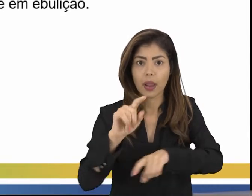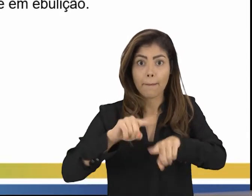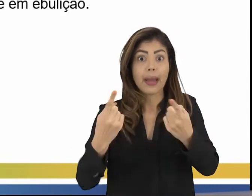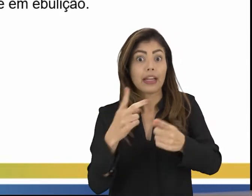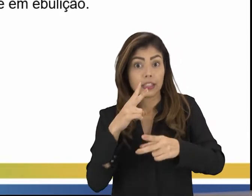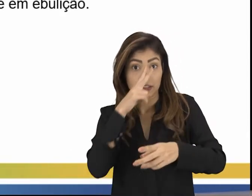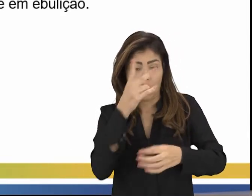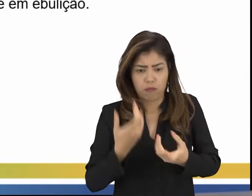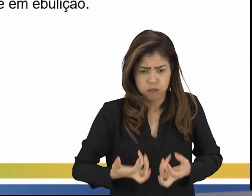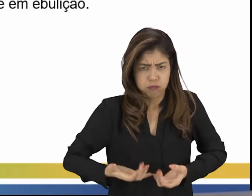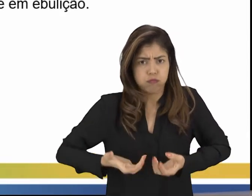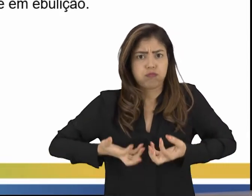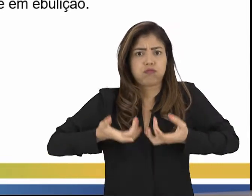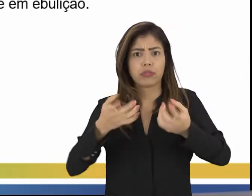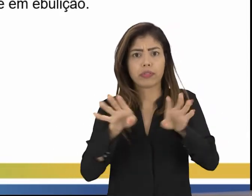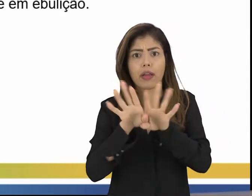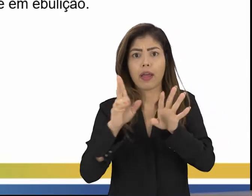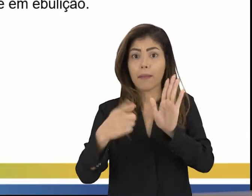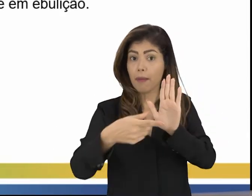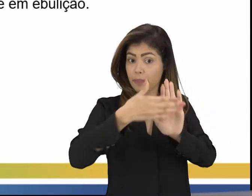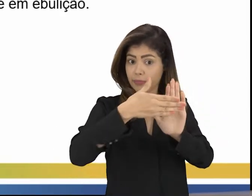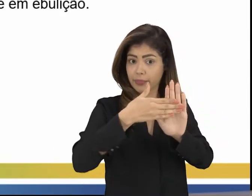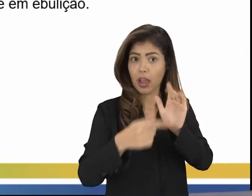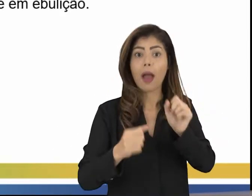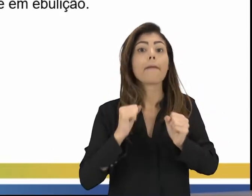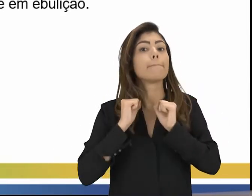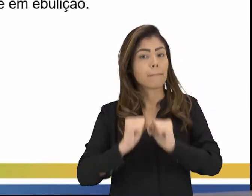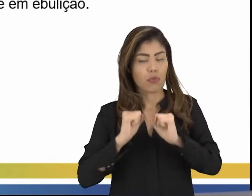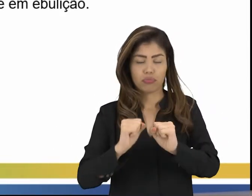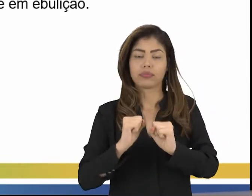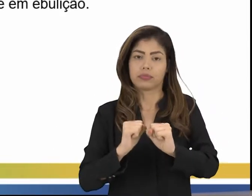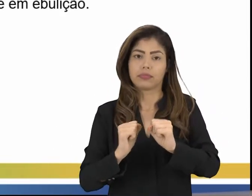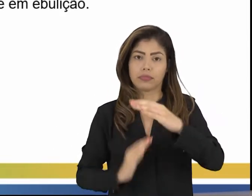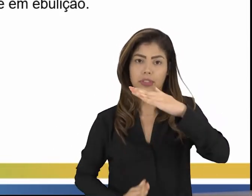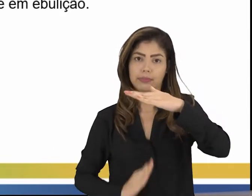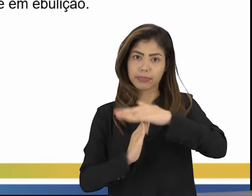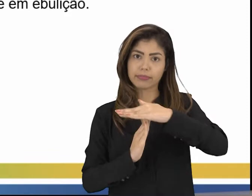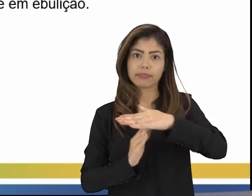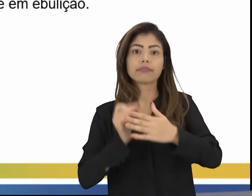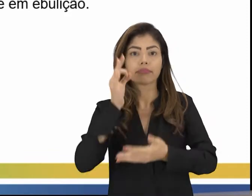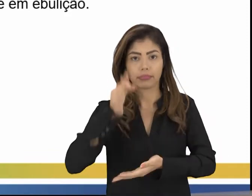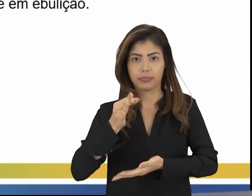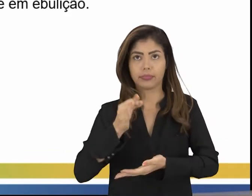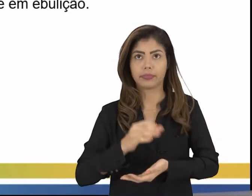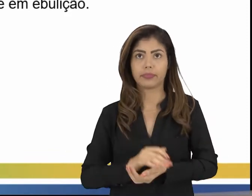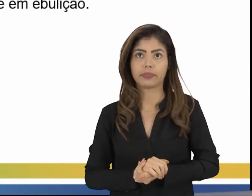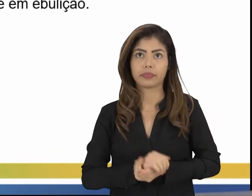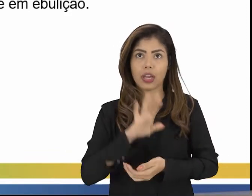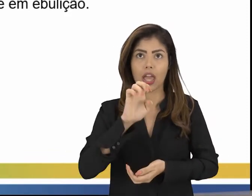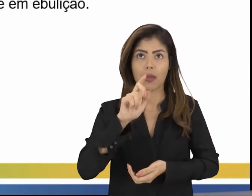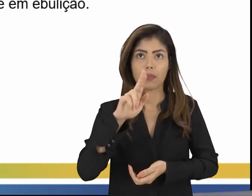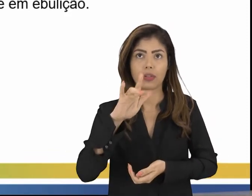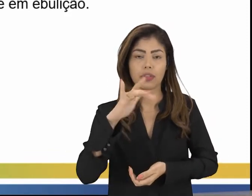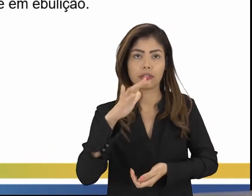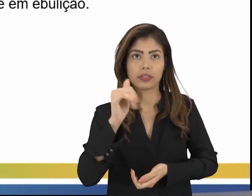mais fogo na minha solução, para que se possa novamente atingir a ebulição, a minha